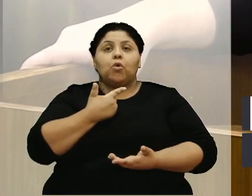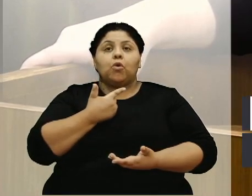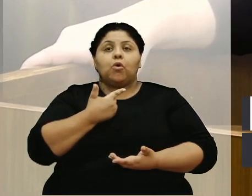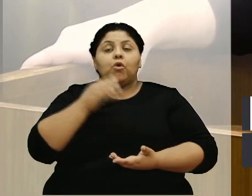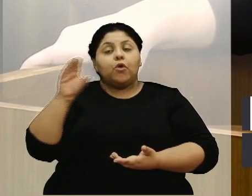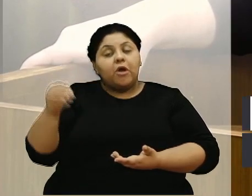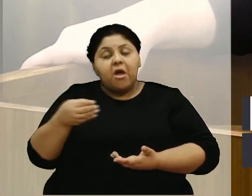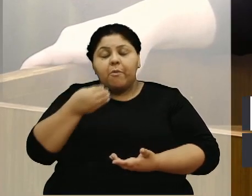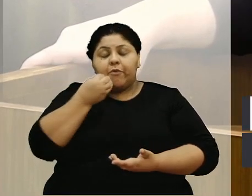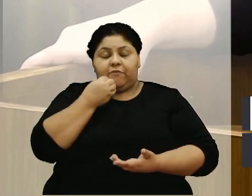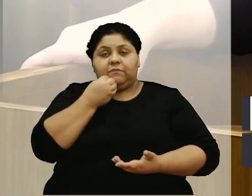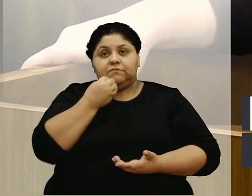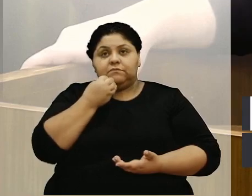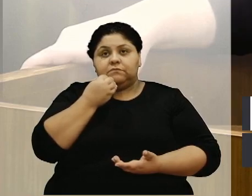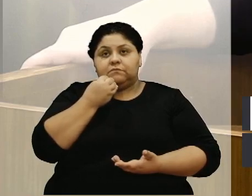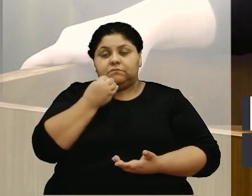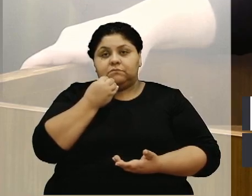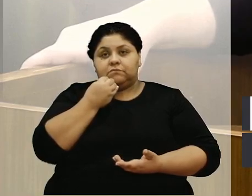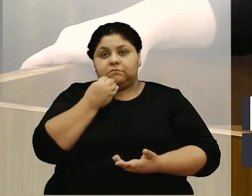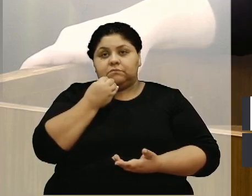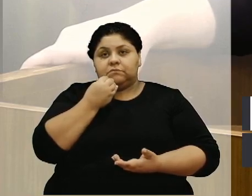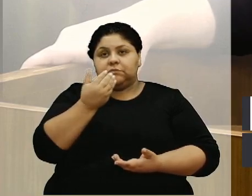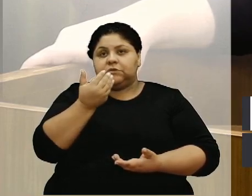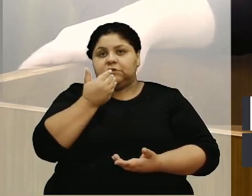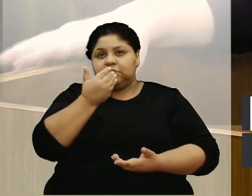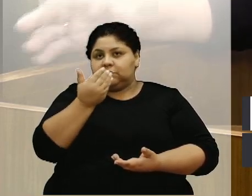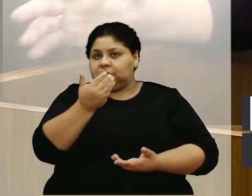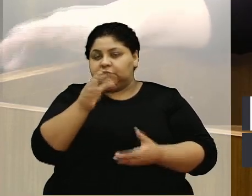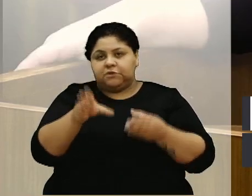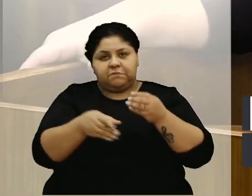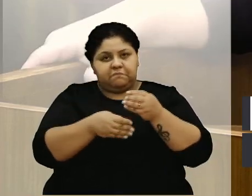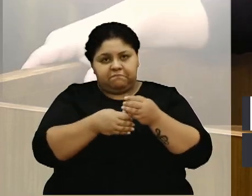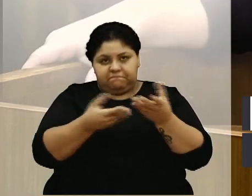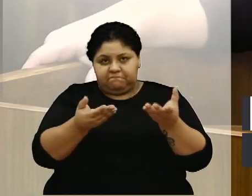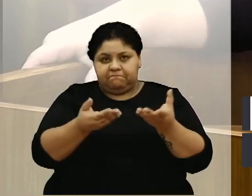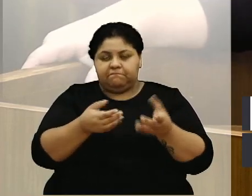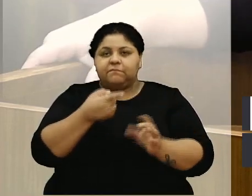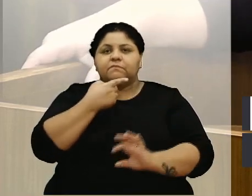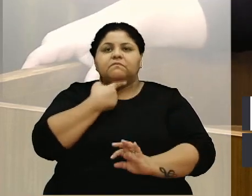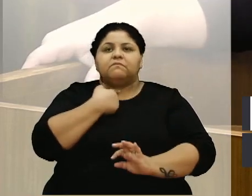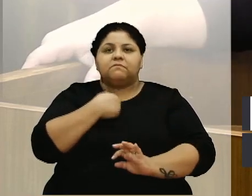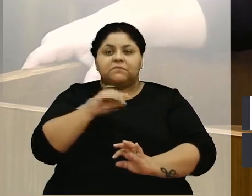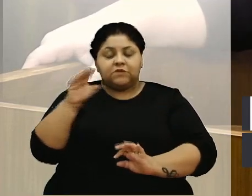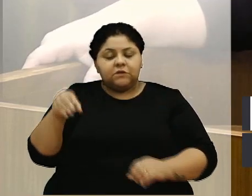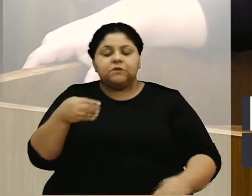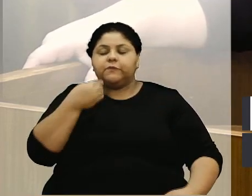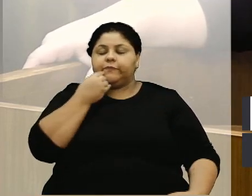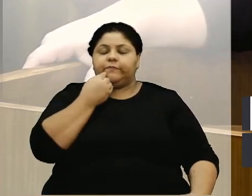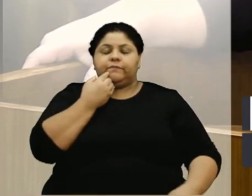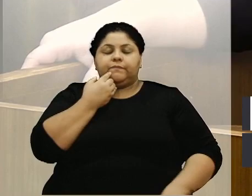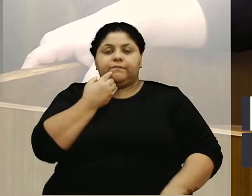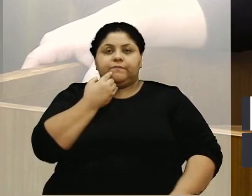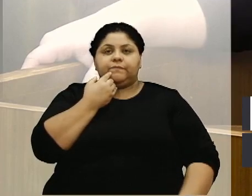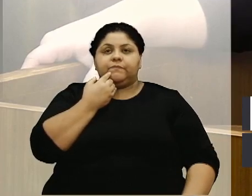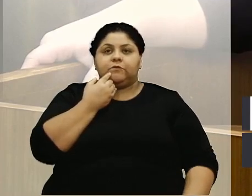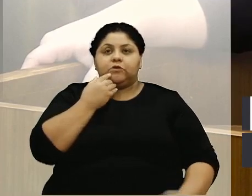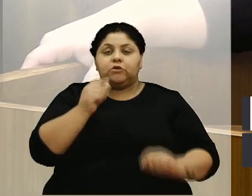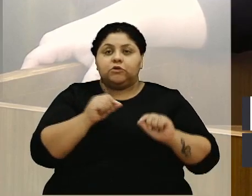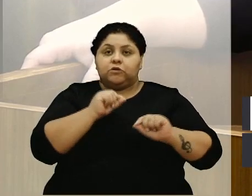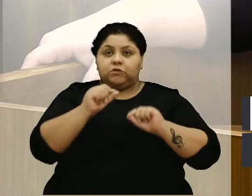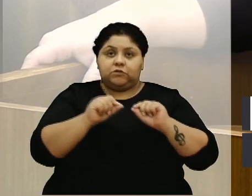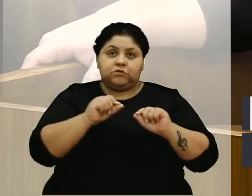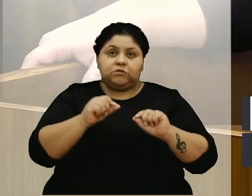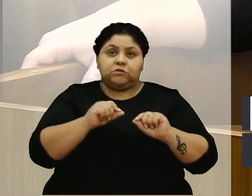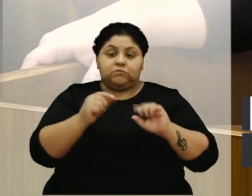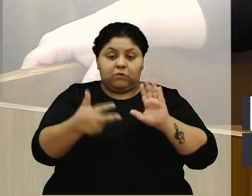aproveitar aqui, nem lhe pedi a parte, vereador Rafael, mas já gostaria de aproveitar, né, do que o senhor falou, porque eu fiquei